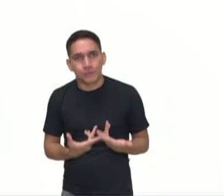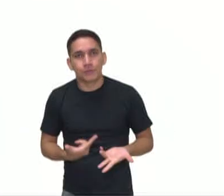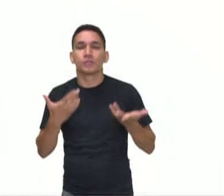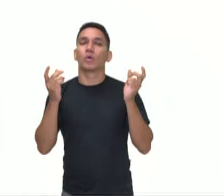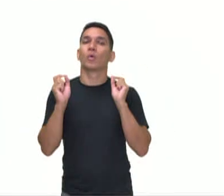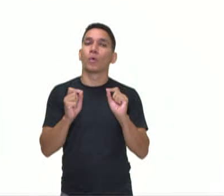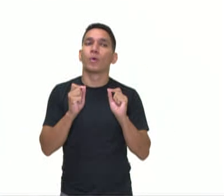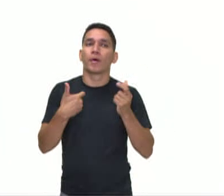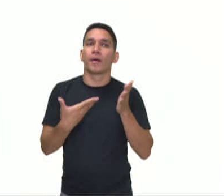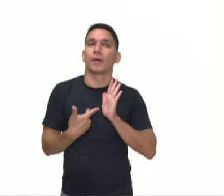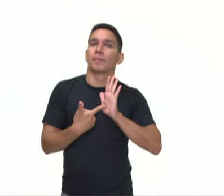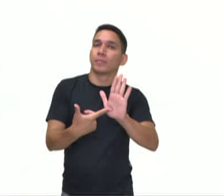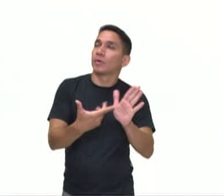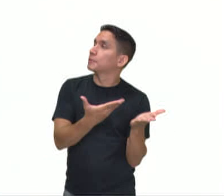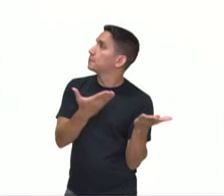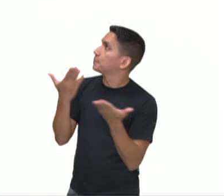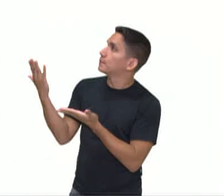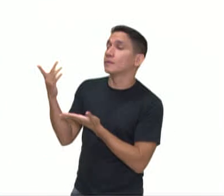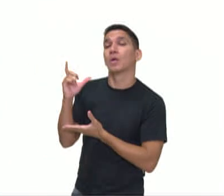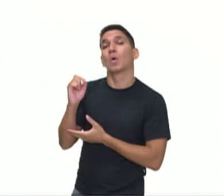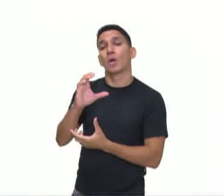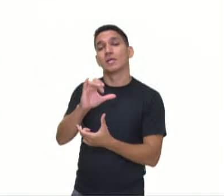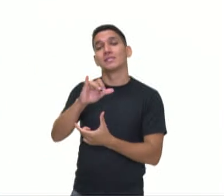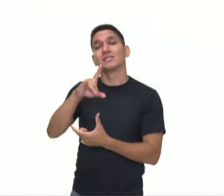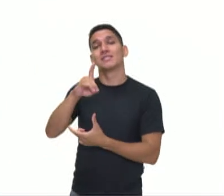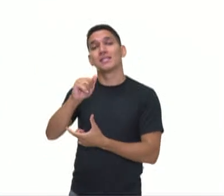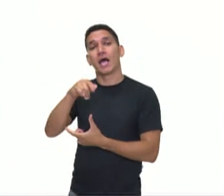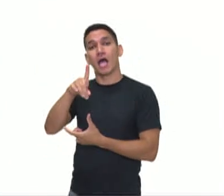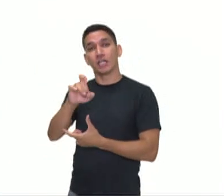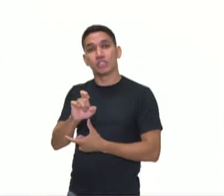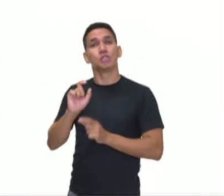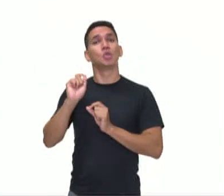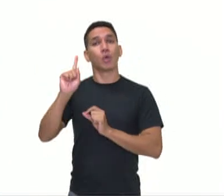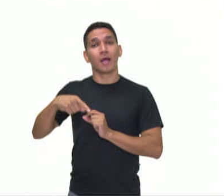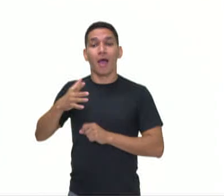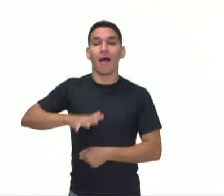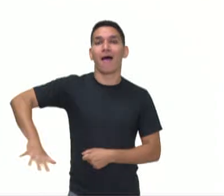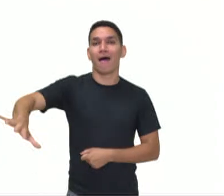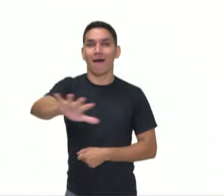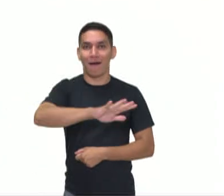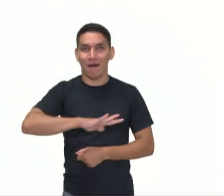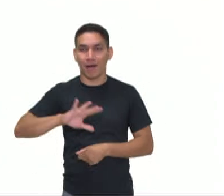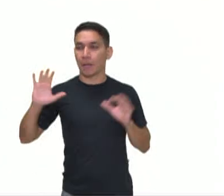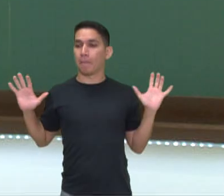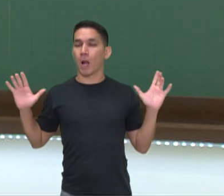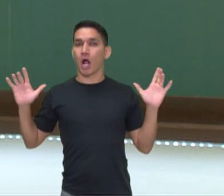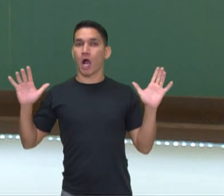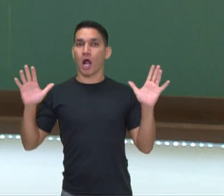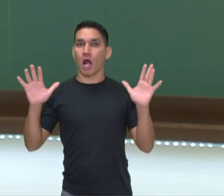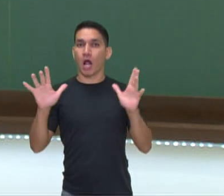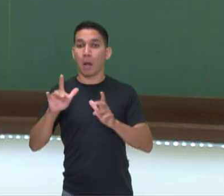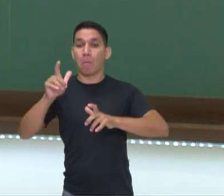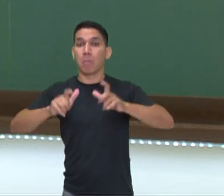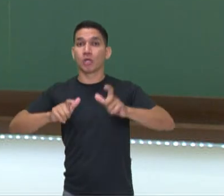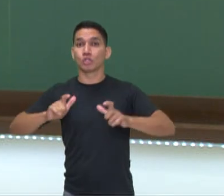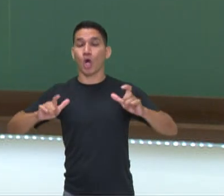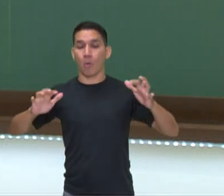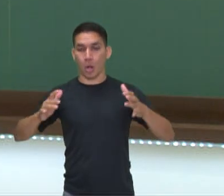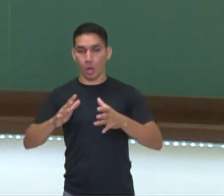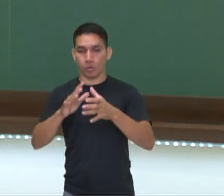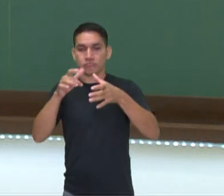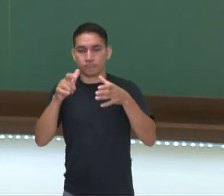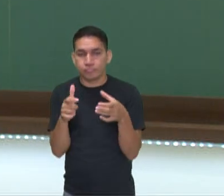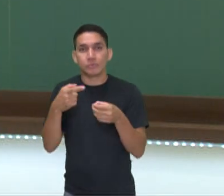já trago aqui para você a definição de cidade, que é uma área que apresenta uma grande concentração de pessoas e onde